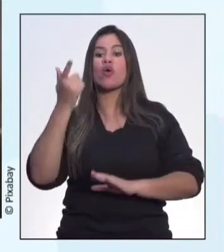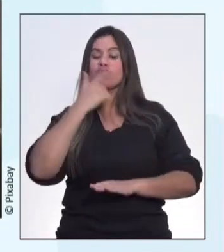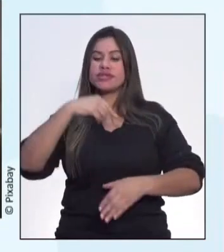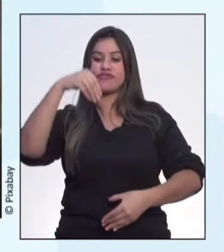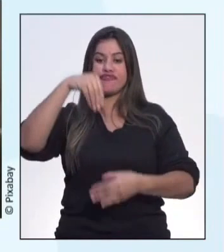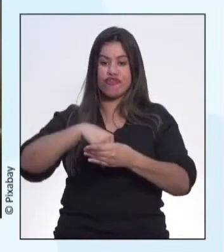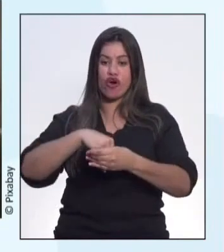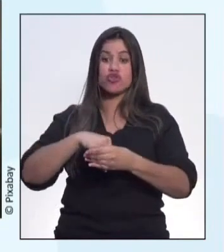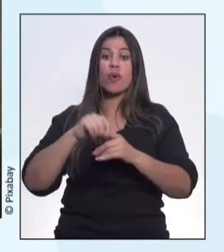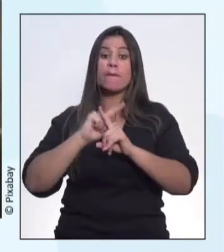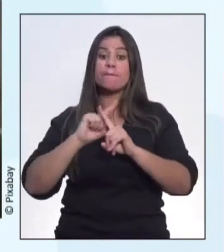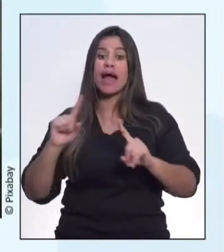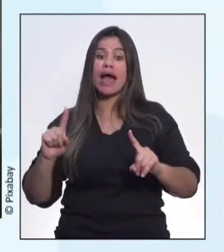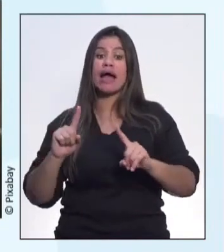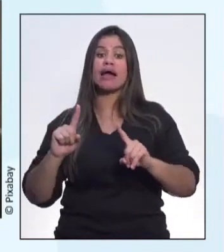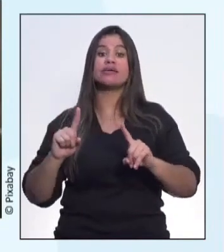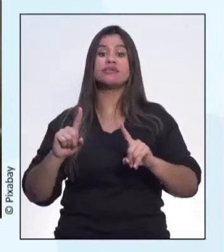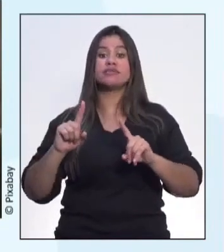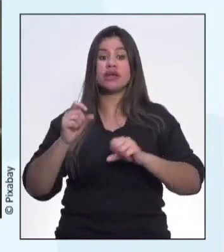Mas vejam bem, em